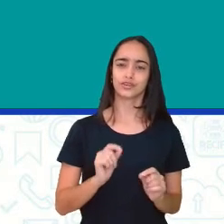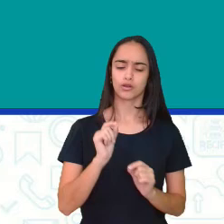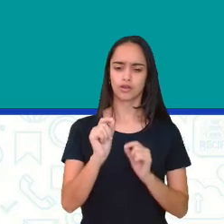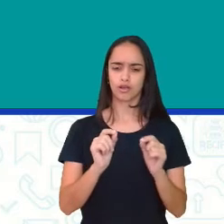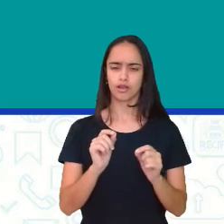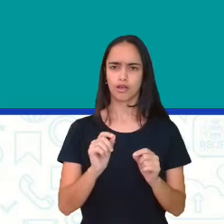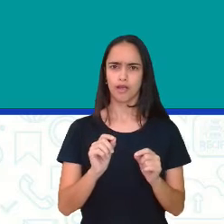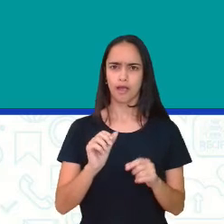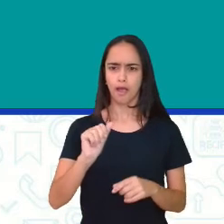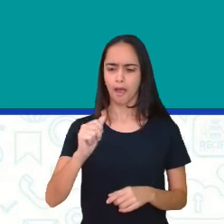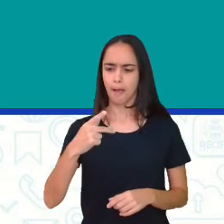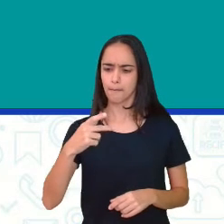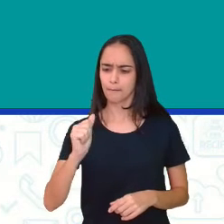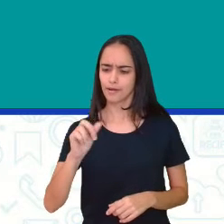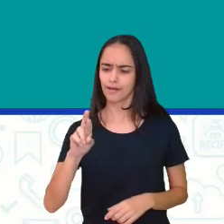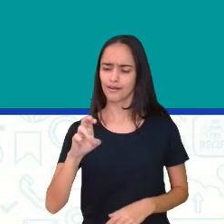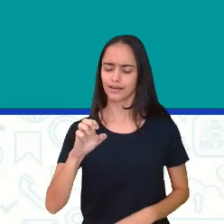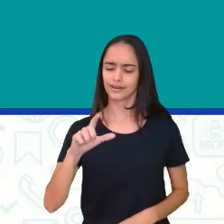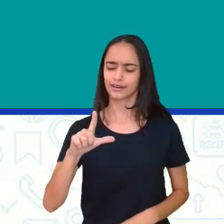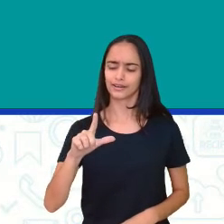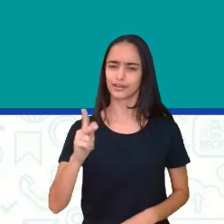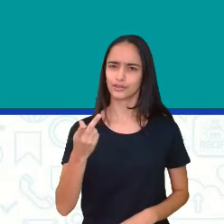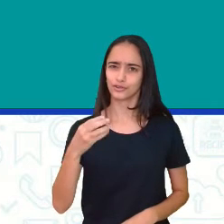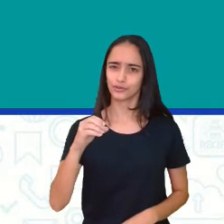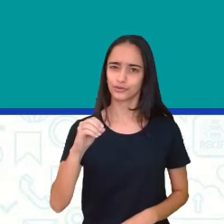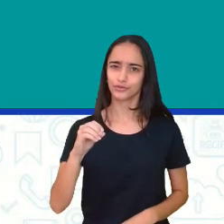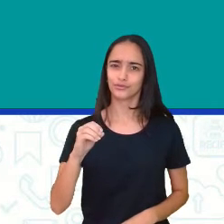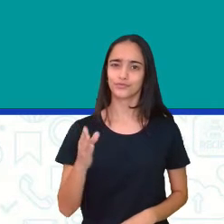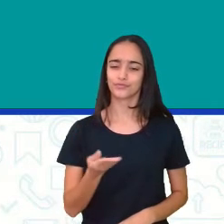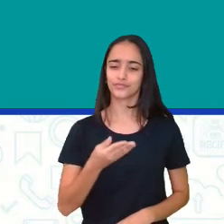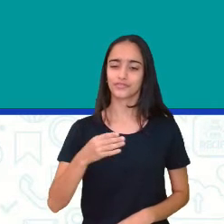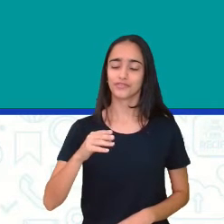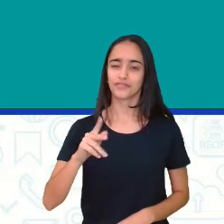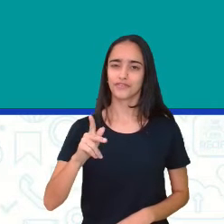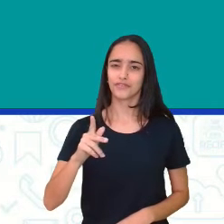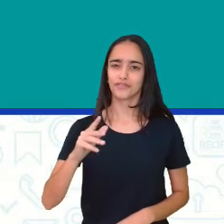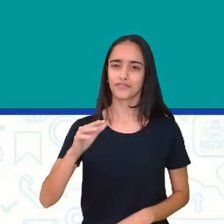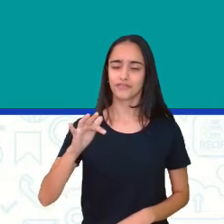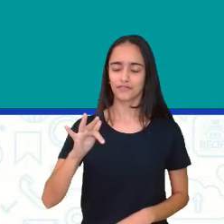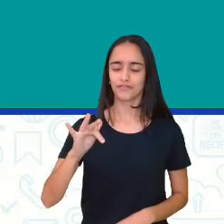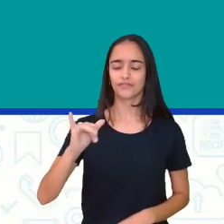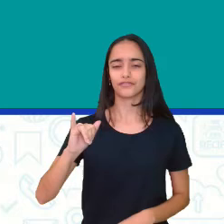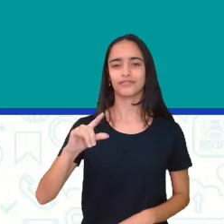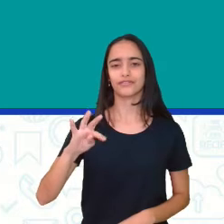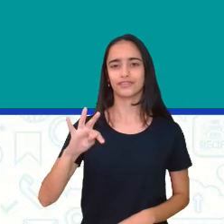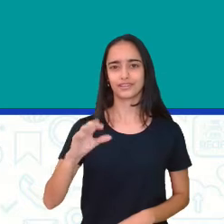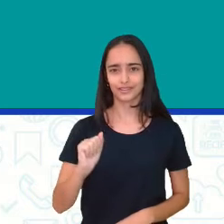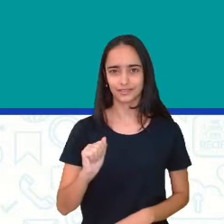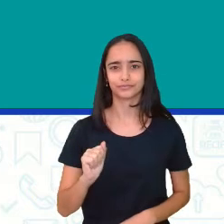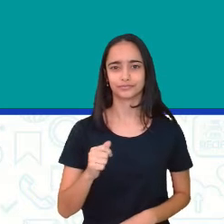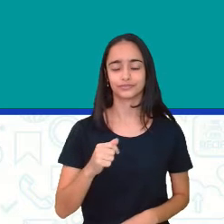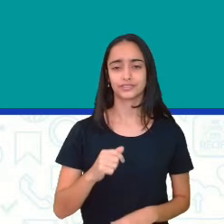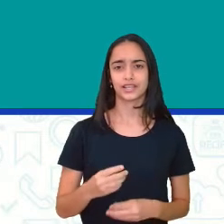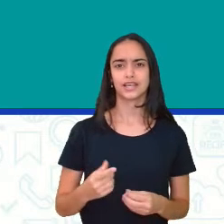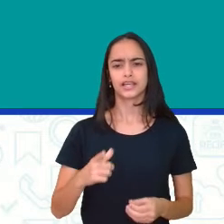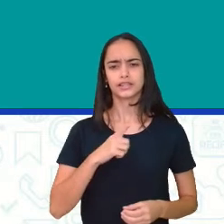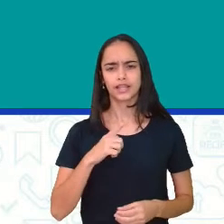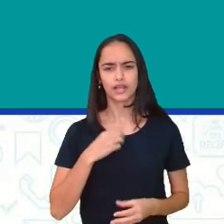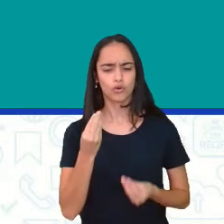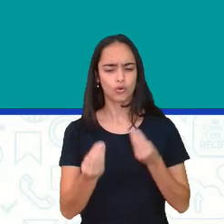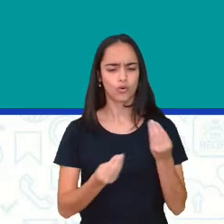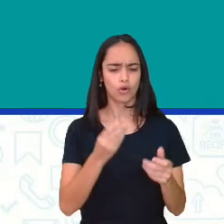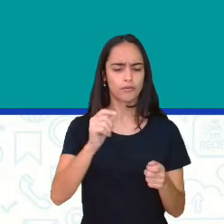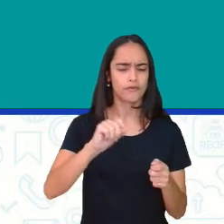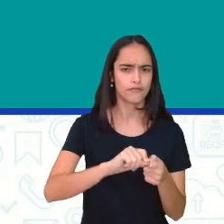fita, né? Então tem lá o passo a passo, os materiais, como é que a gente faz